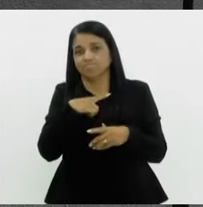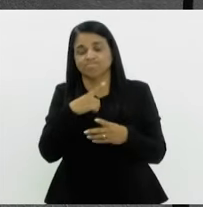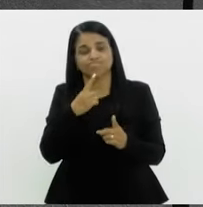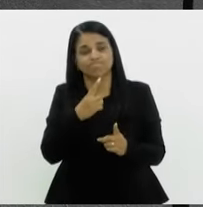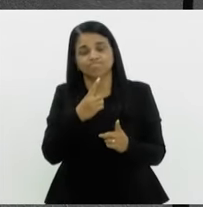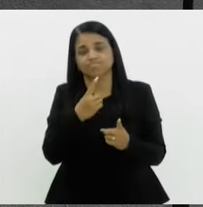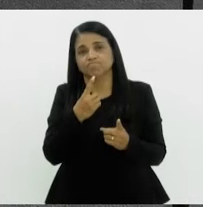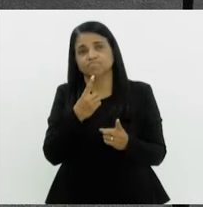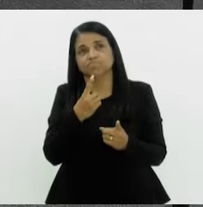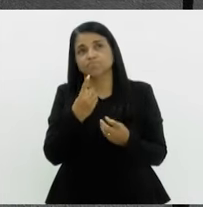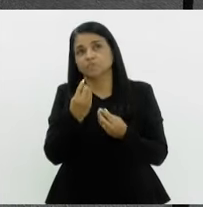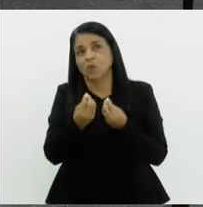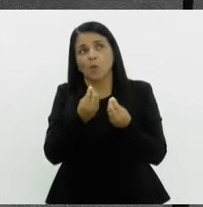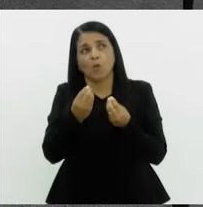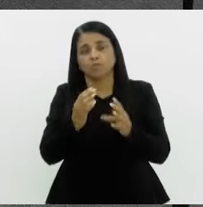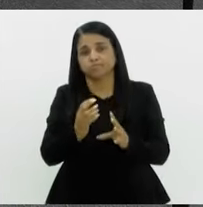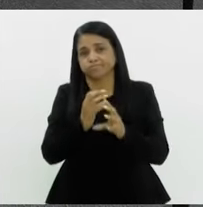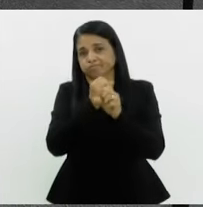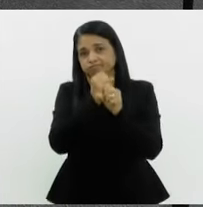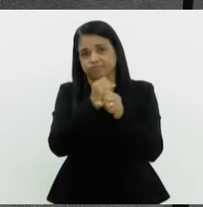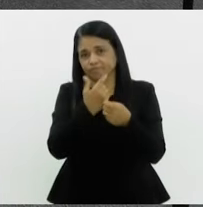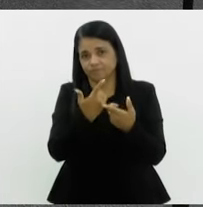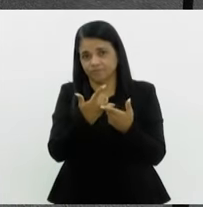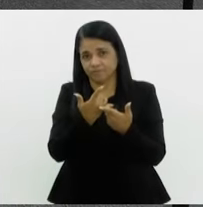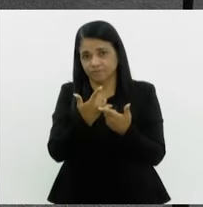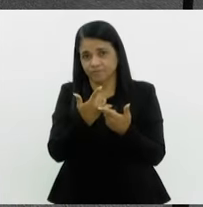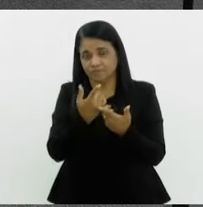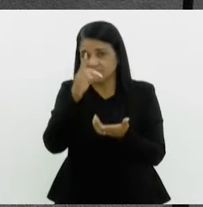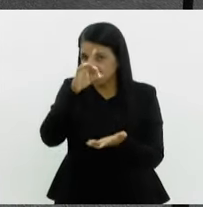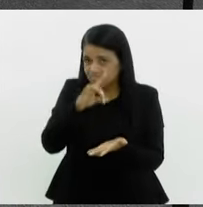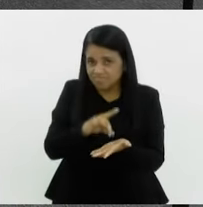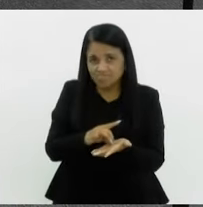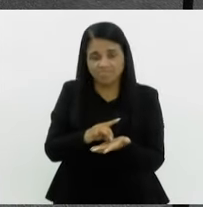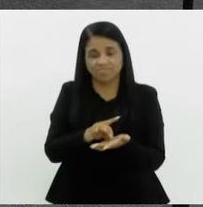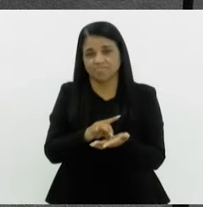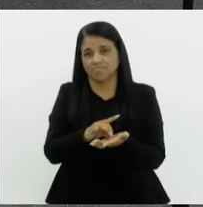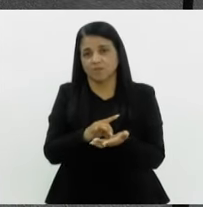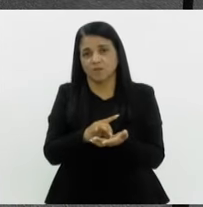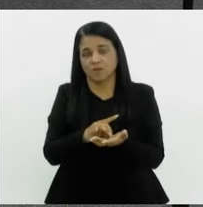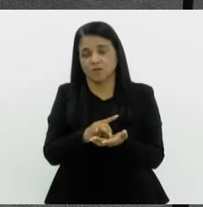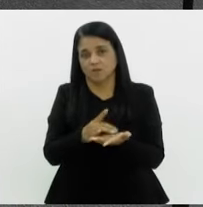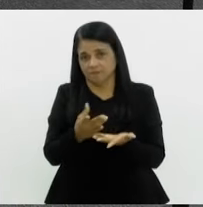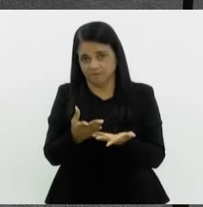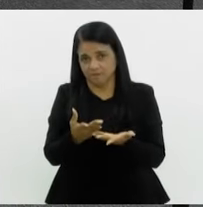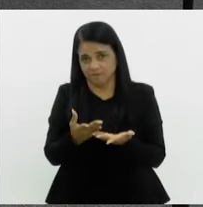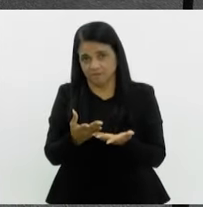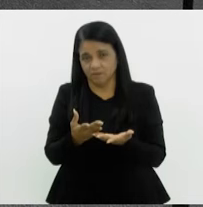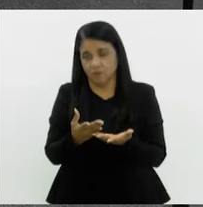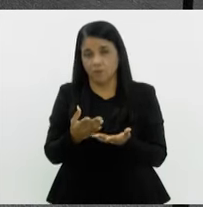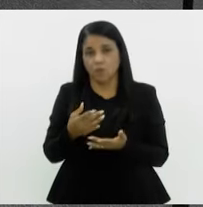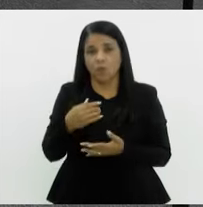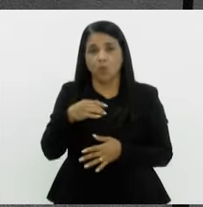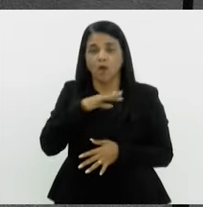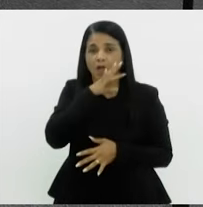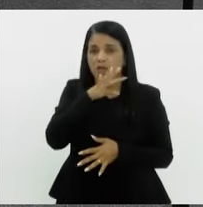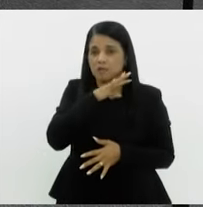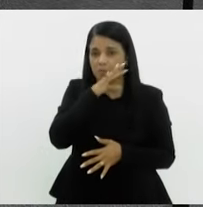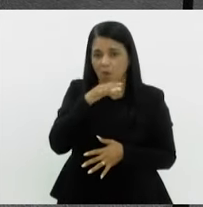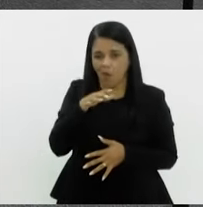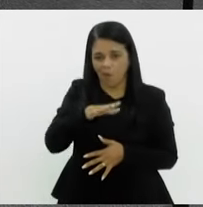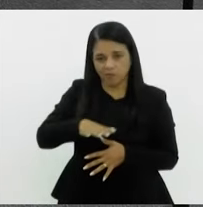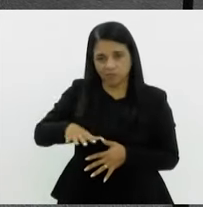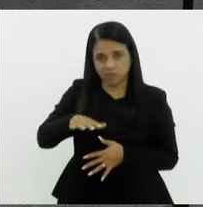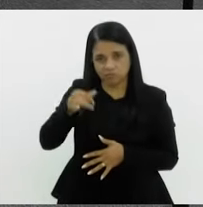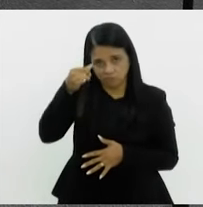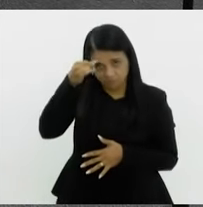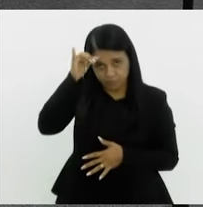nós não vamos ter as dimensões reais de como que vai chegar até a ponta. O animal que estava ali, nós